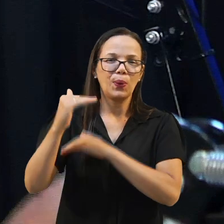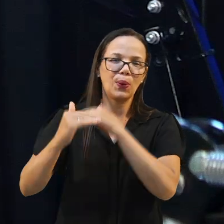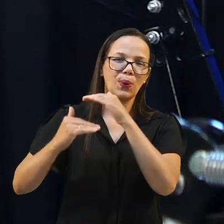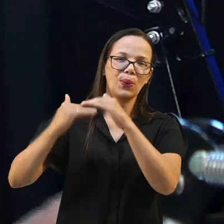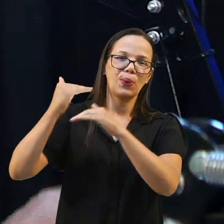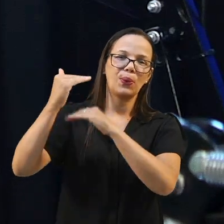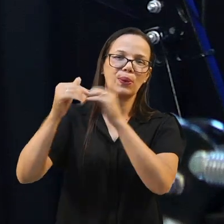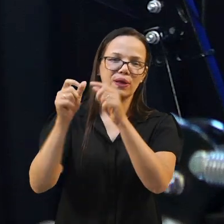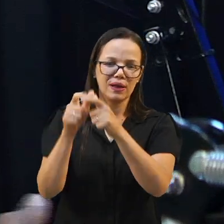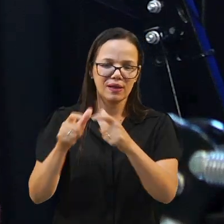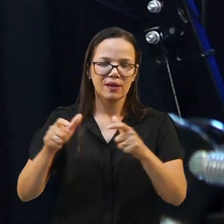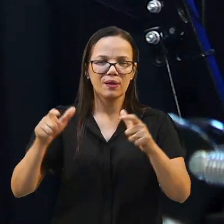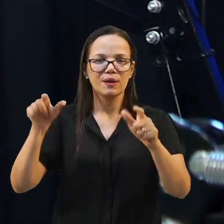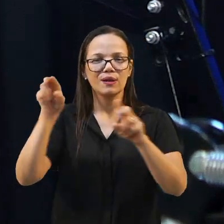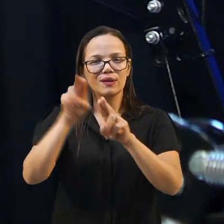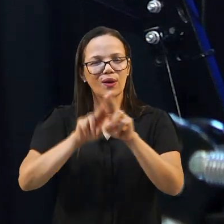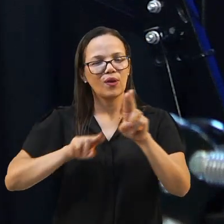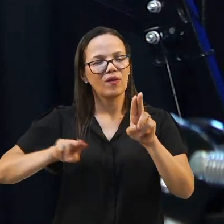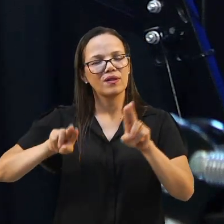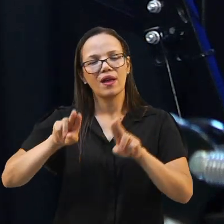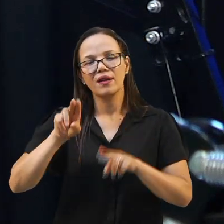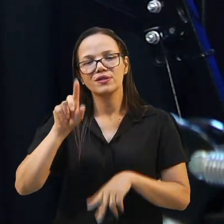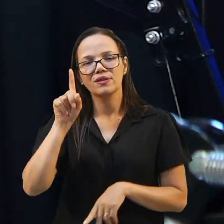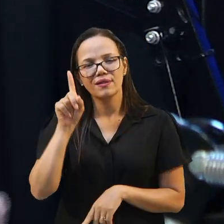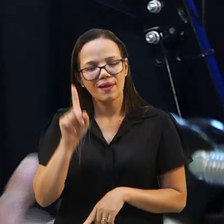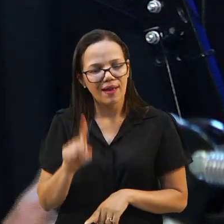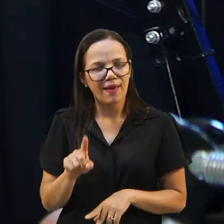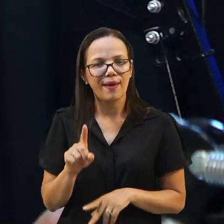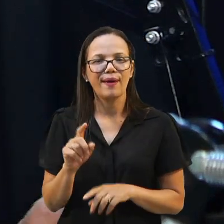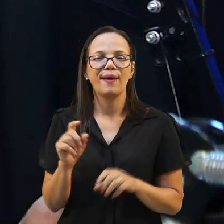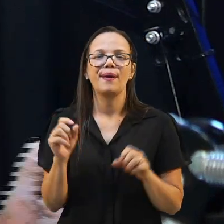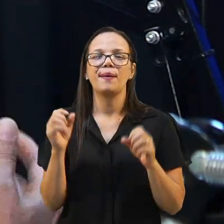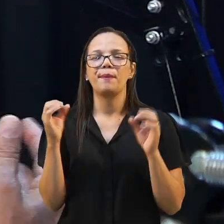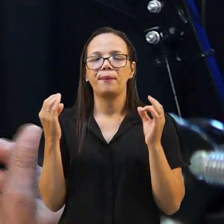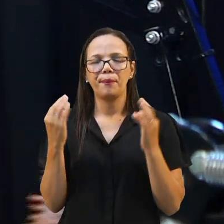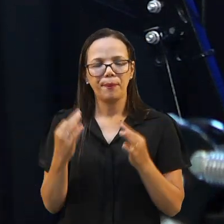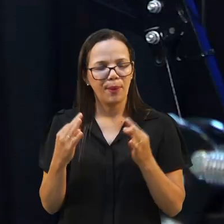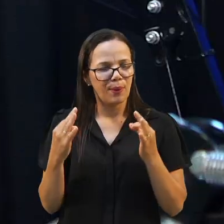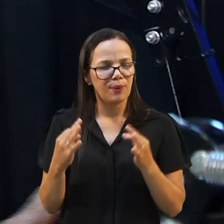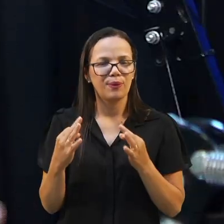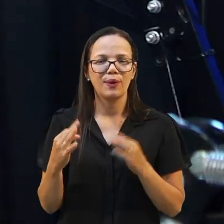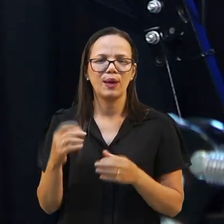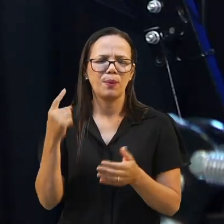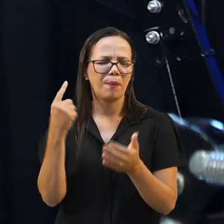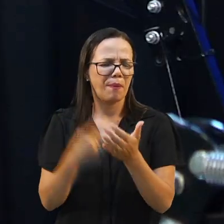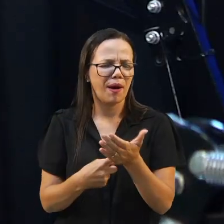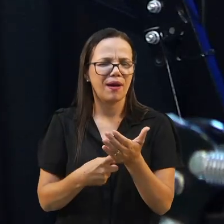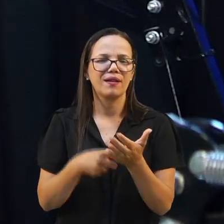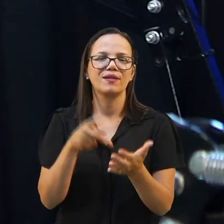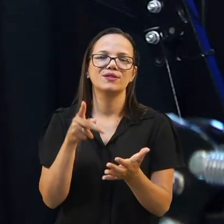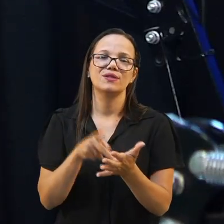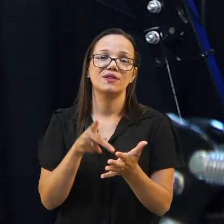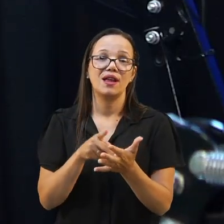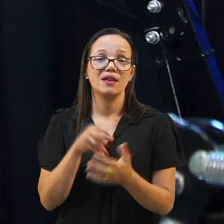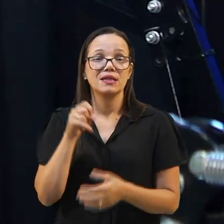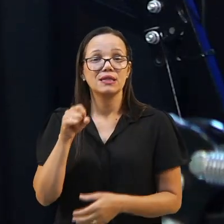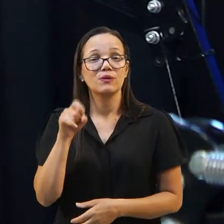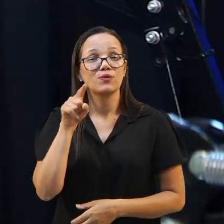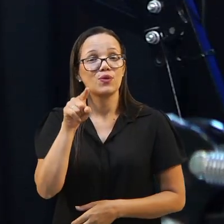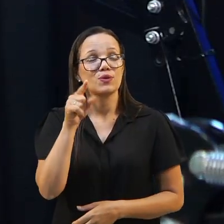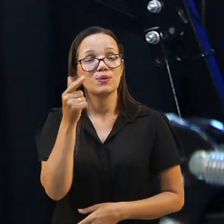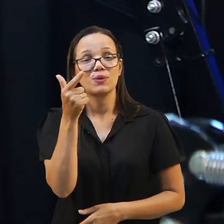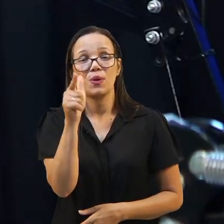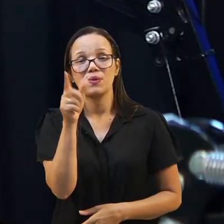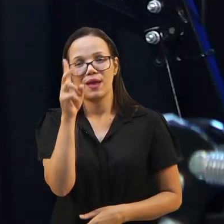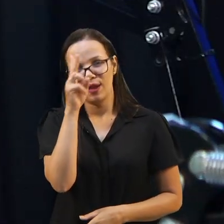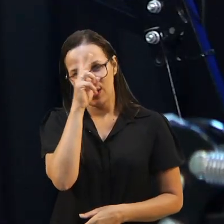de uma forma ou de outra, ela constrói, né, ela marca, né? Se você não